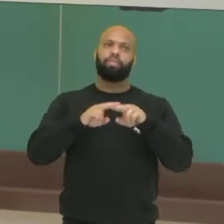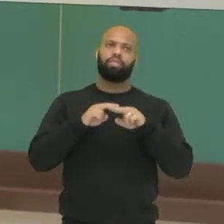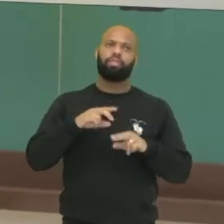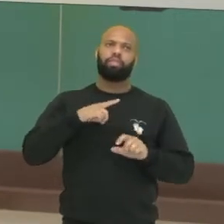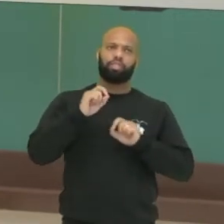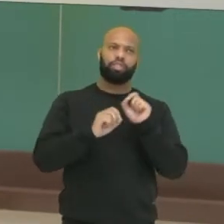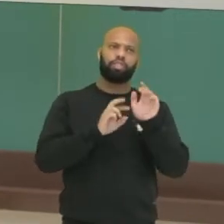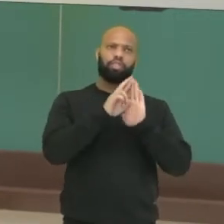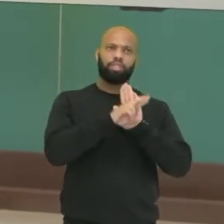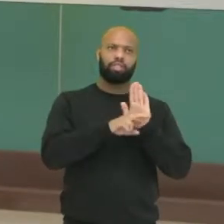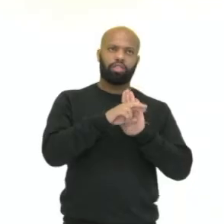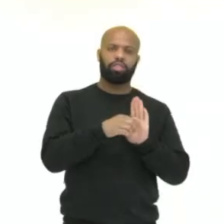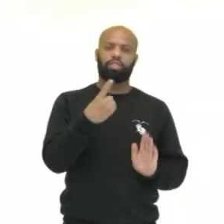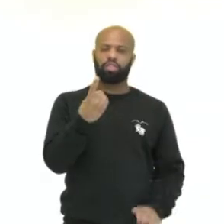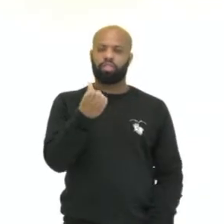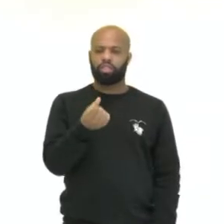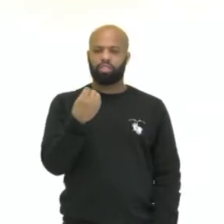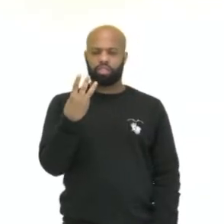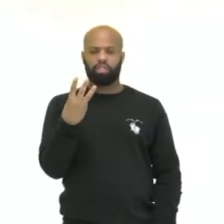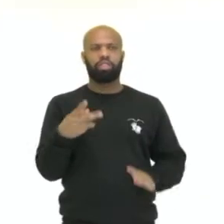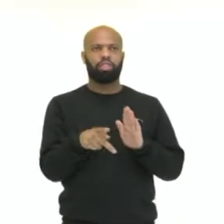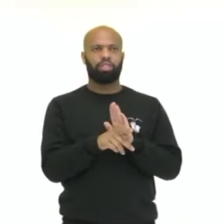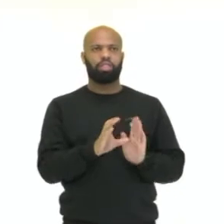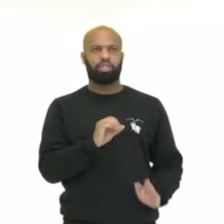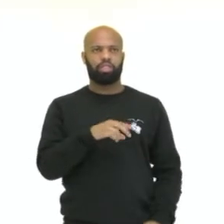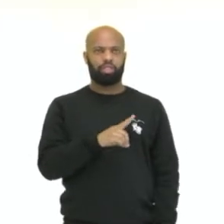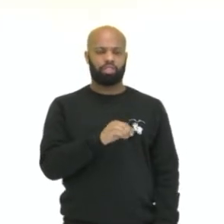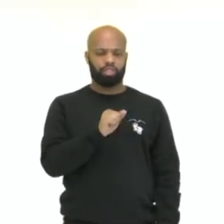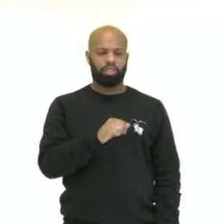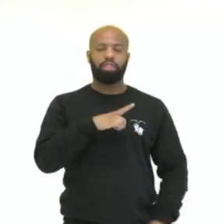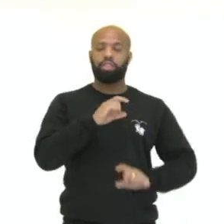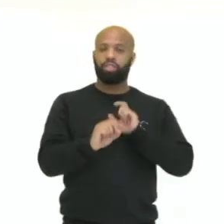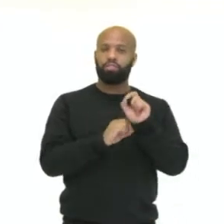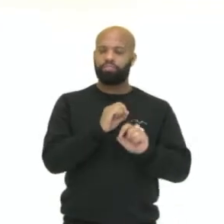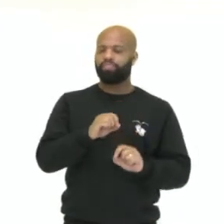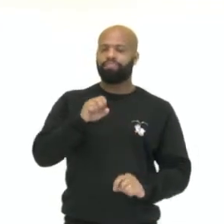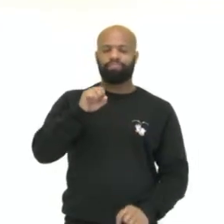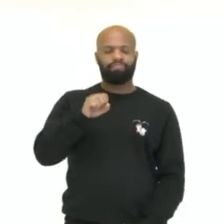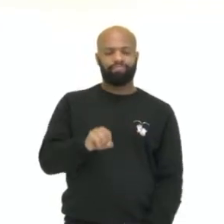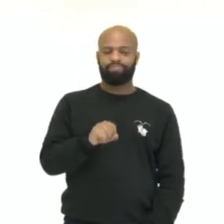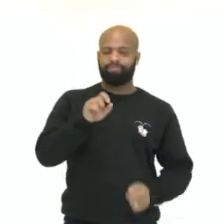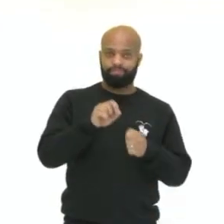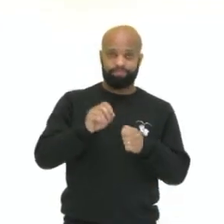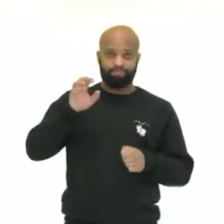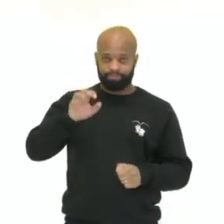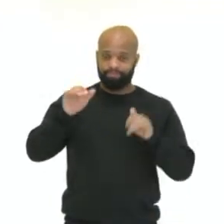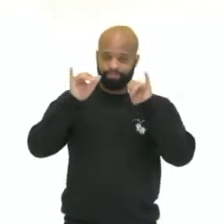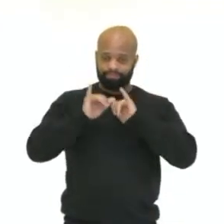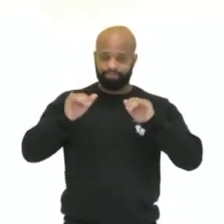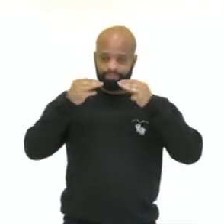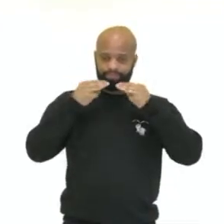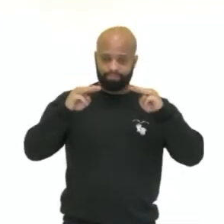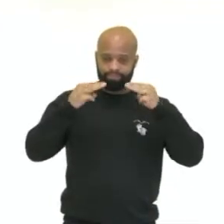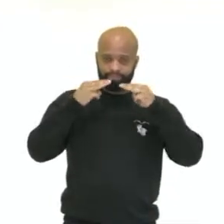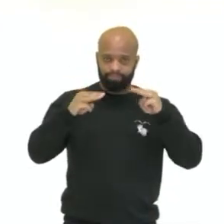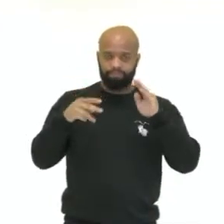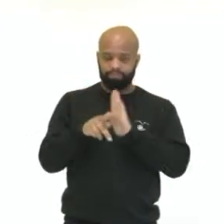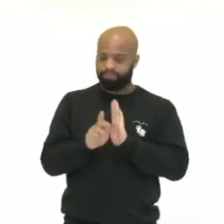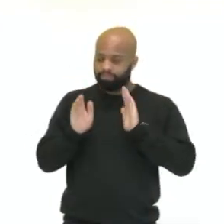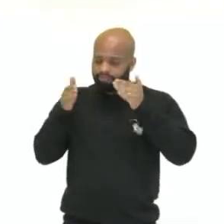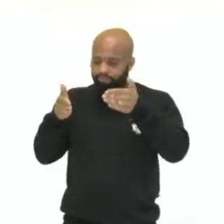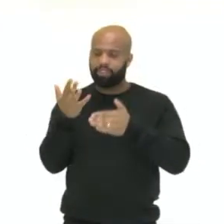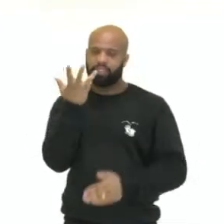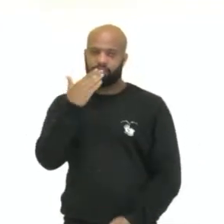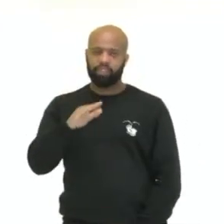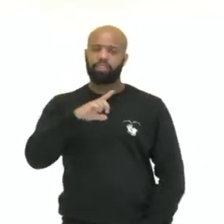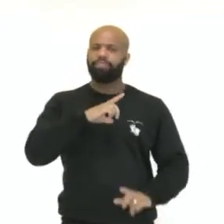Resolução 163 do CONANDA, que considera abusiva a prática do direcionamento de publicidade e de comunicação mercadológica à criança,